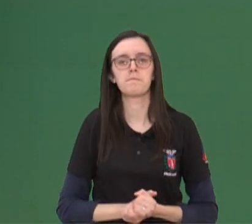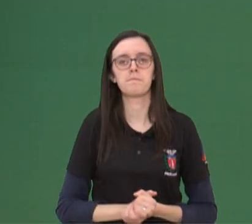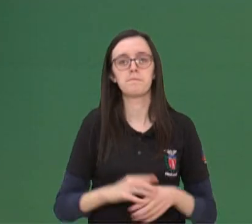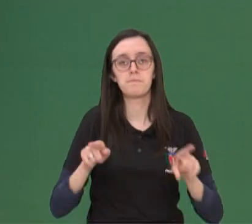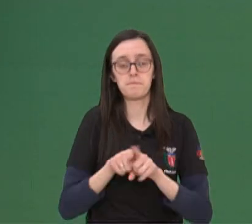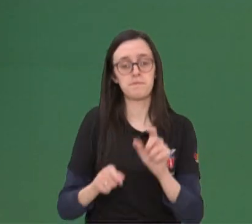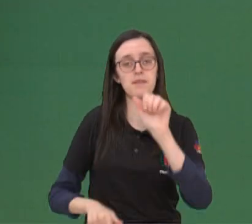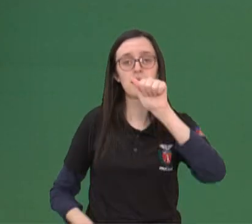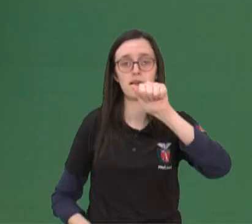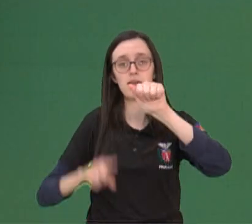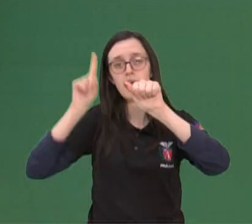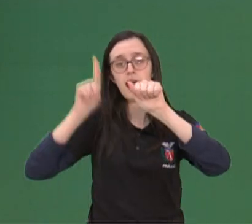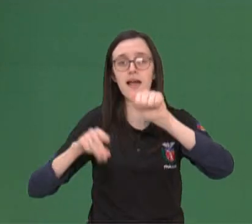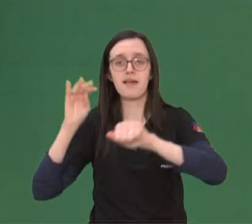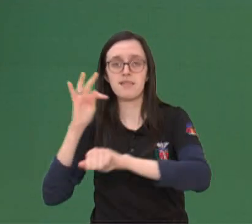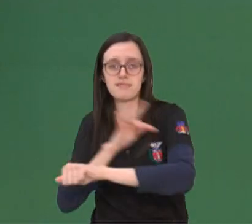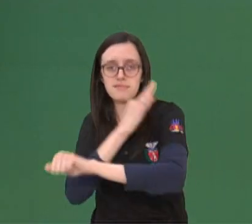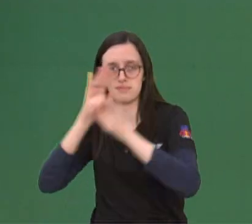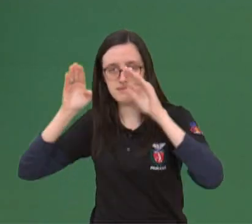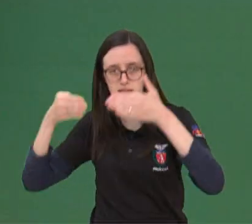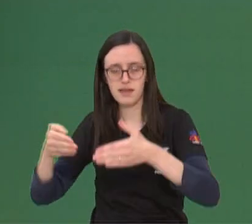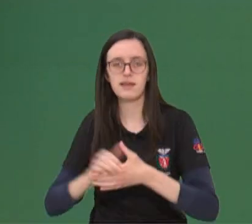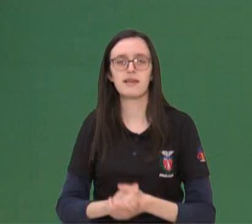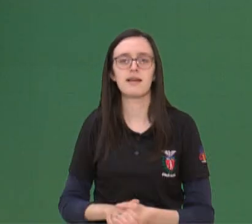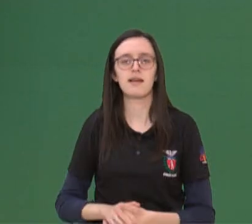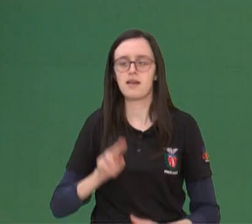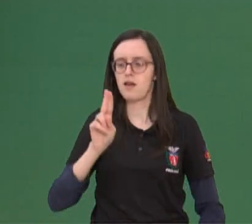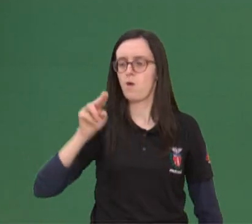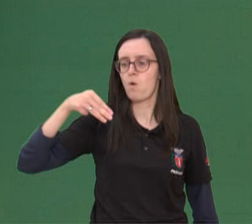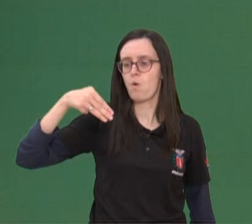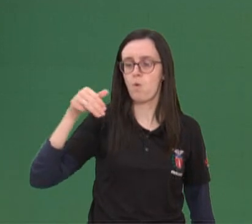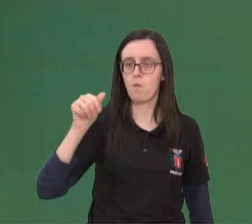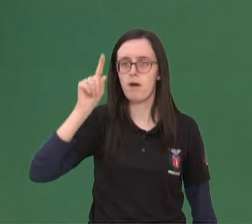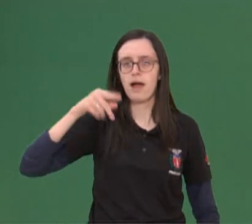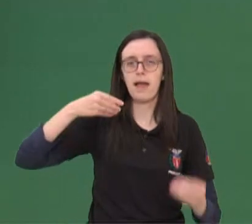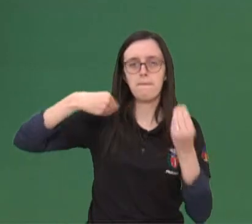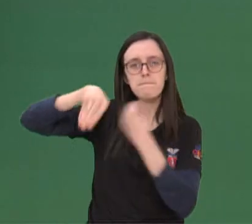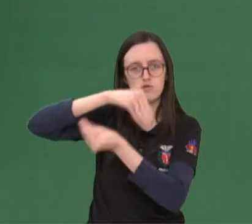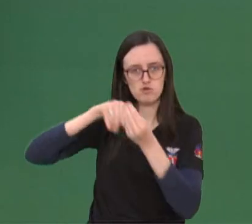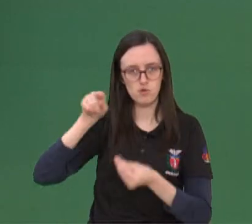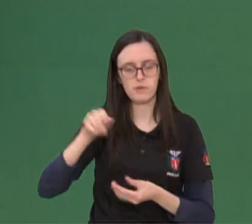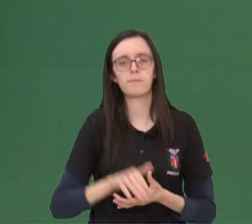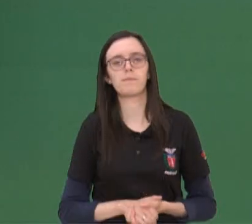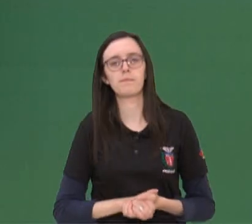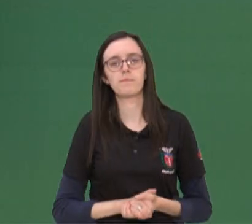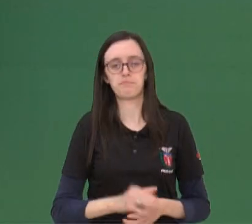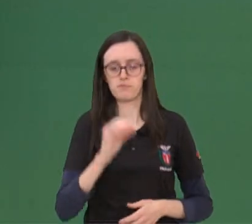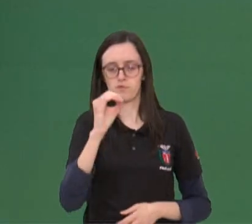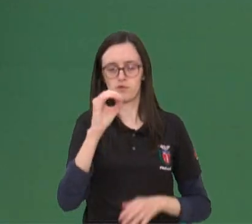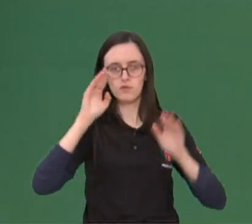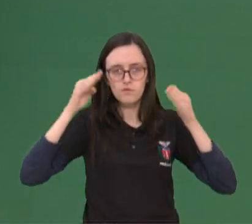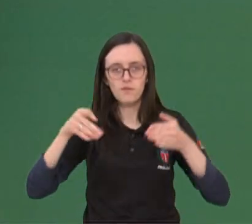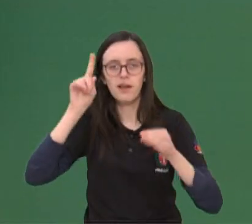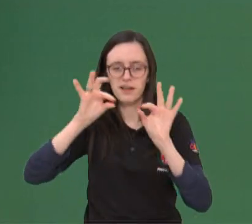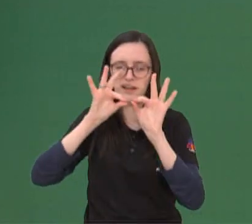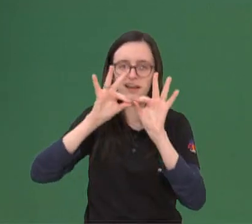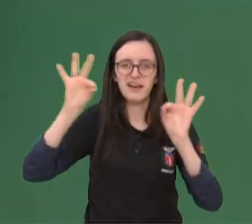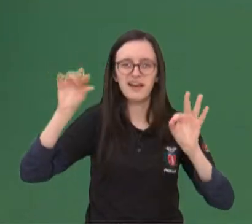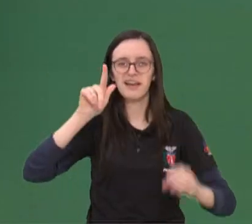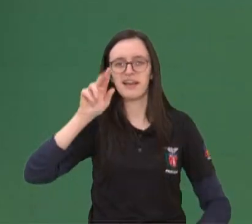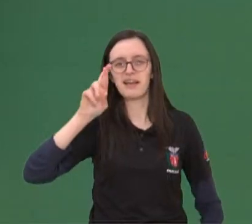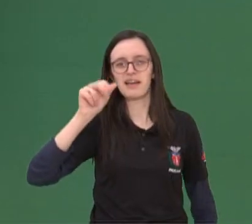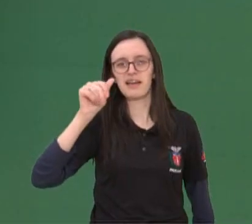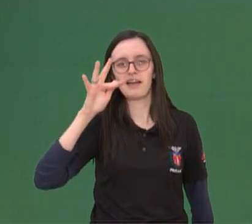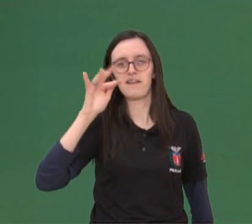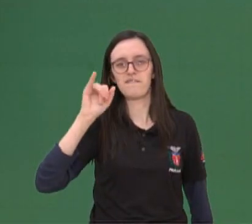a, que se refere à técnica, o uma, que se refere à mistura, o a grafite e o os